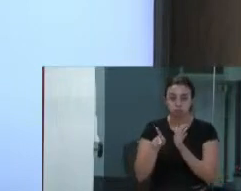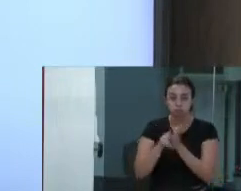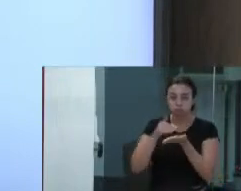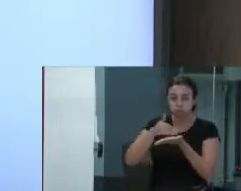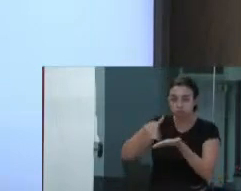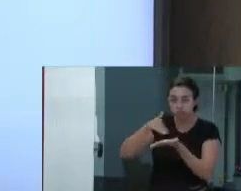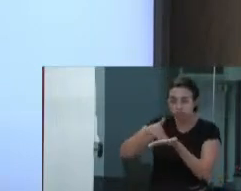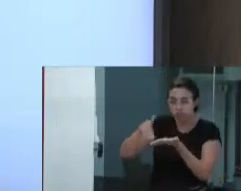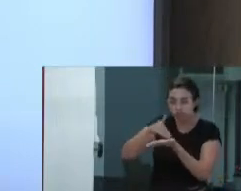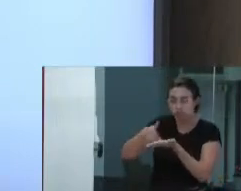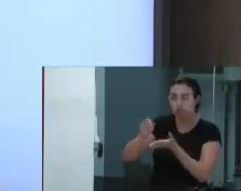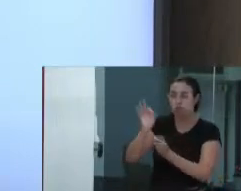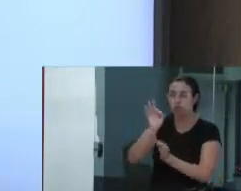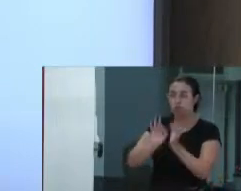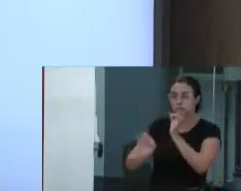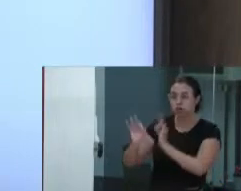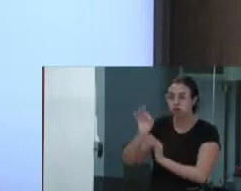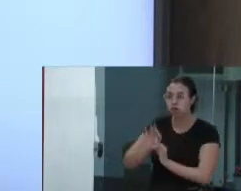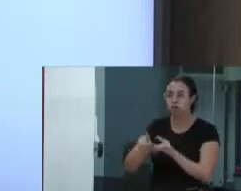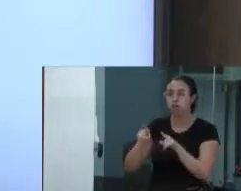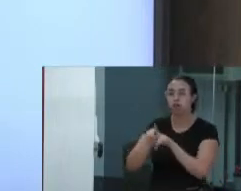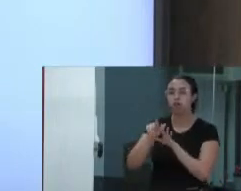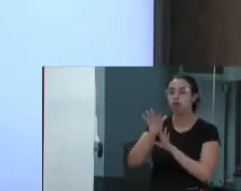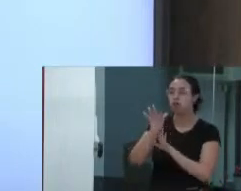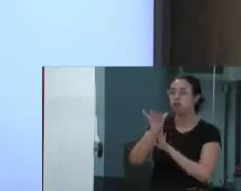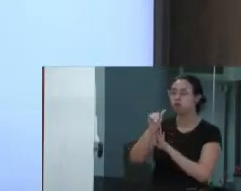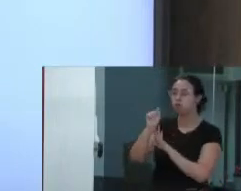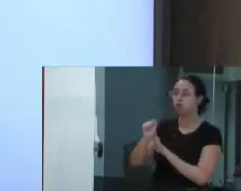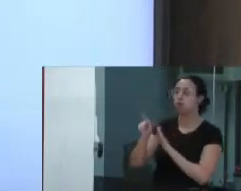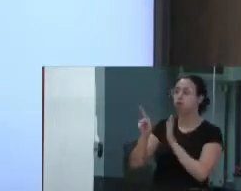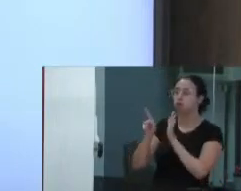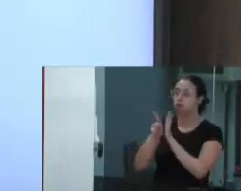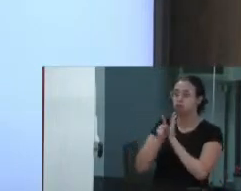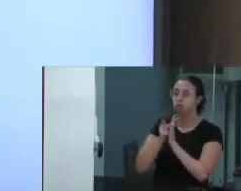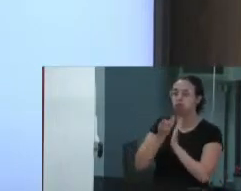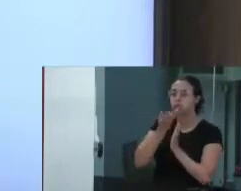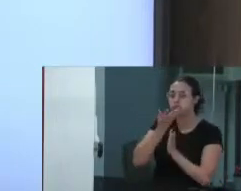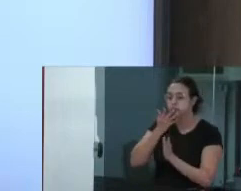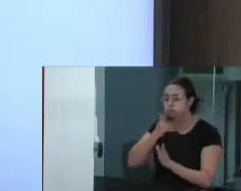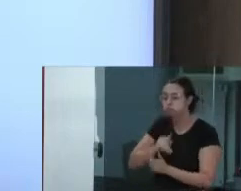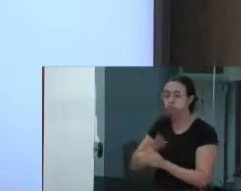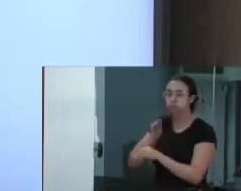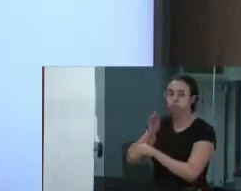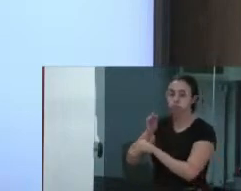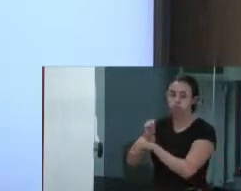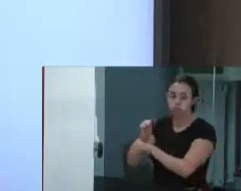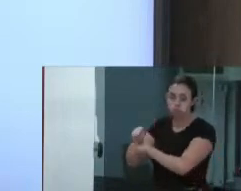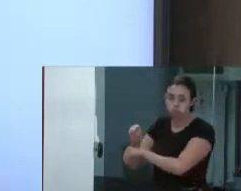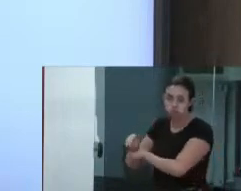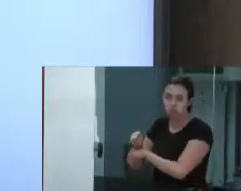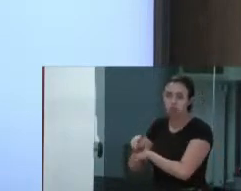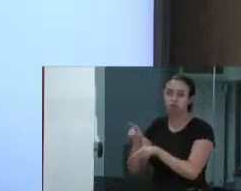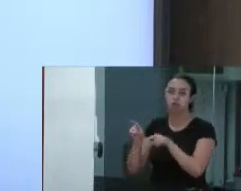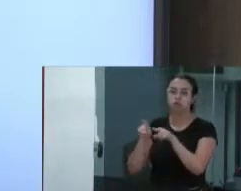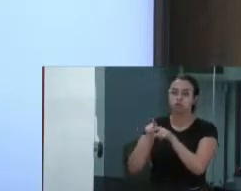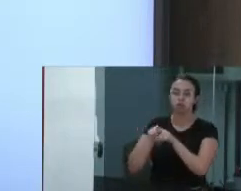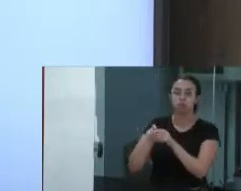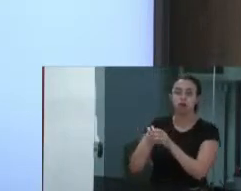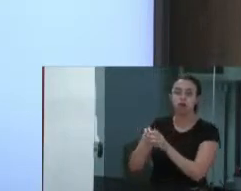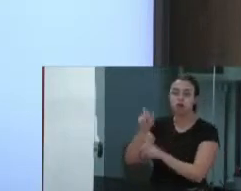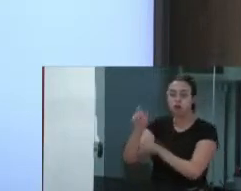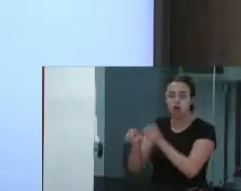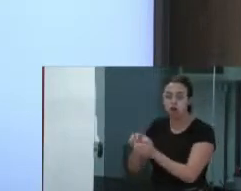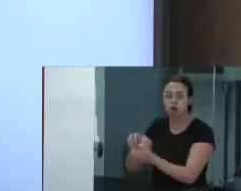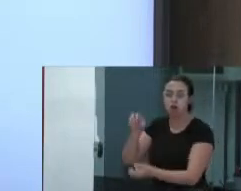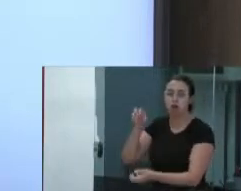o Fundo Municipal de Assistência, o FIA, né, o Fundo da Infância, o FUMAPI, que é de apoio à política do idoso, à